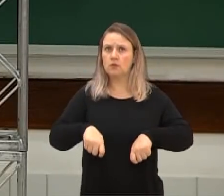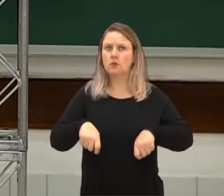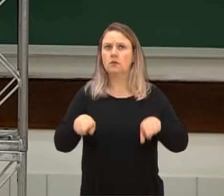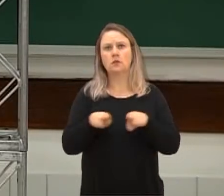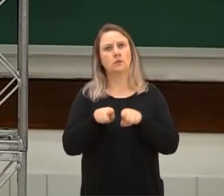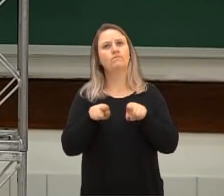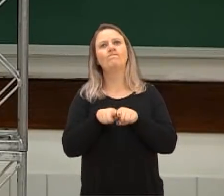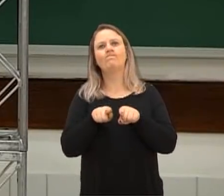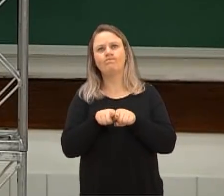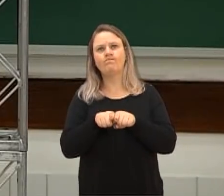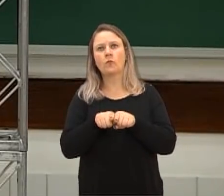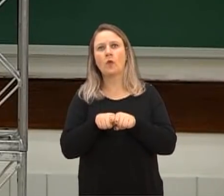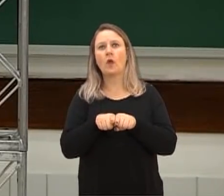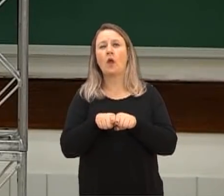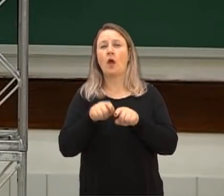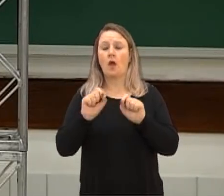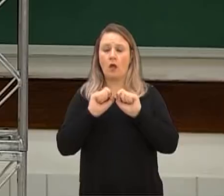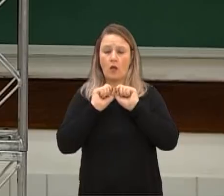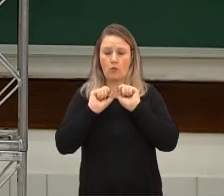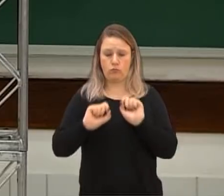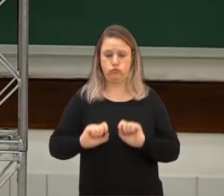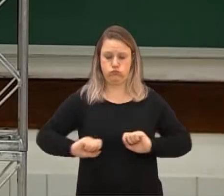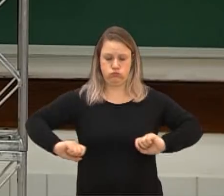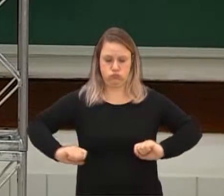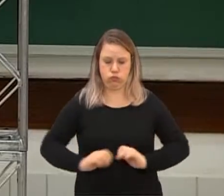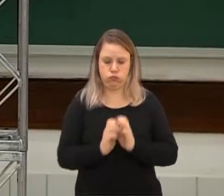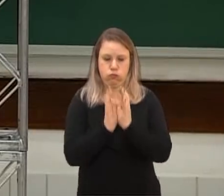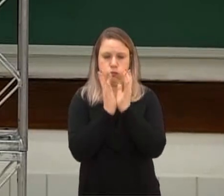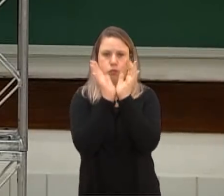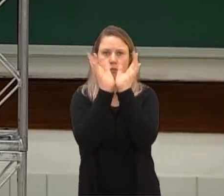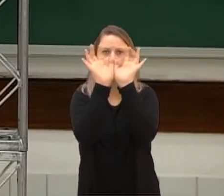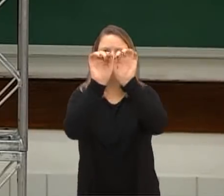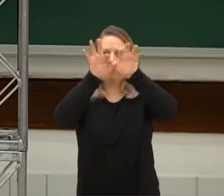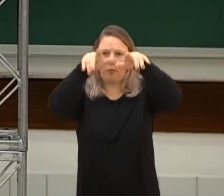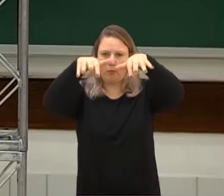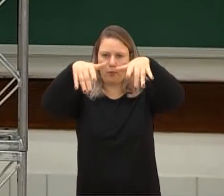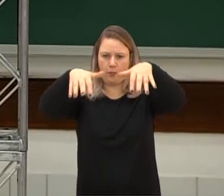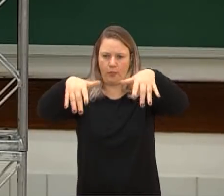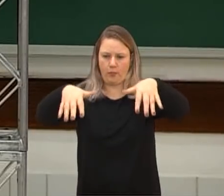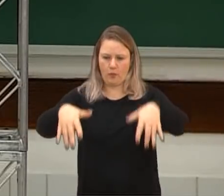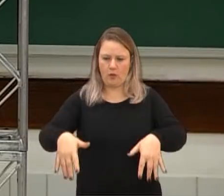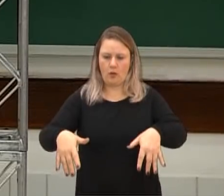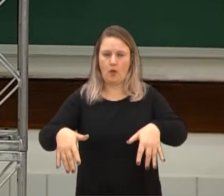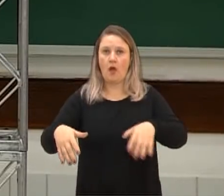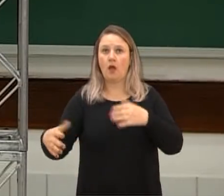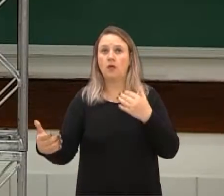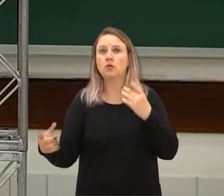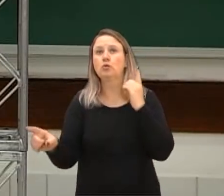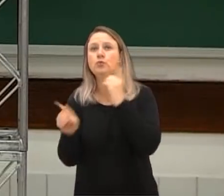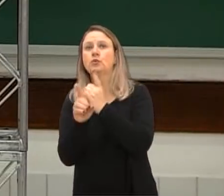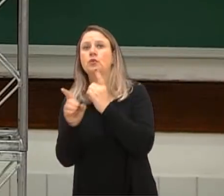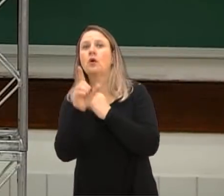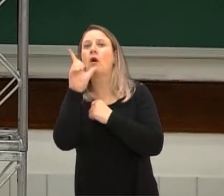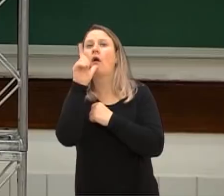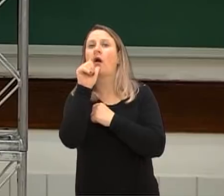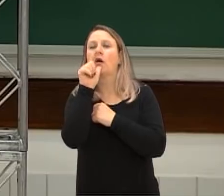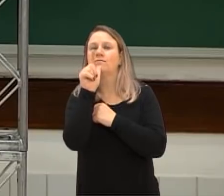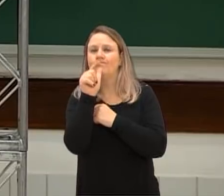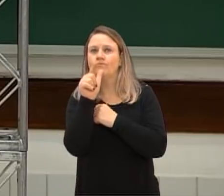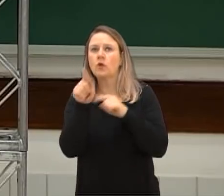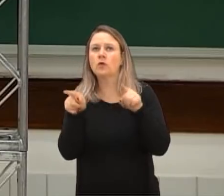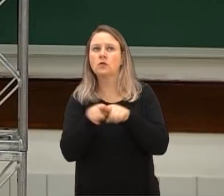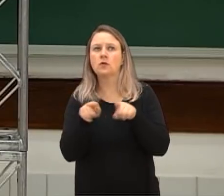mesmo jeito, extravasa o magma, só que esse magma se resfria porque está na água e ele vai